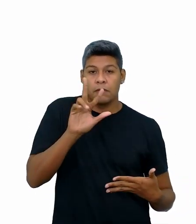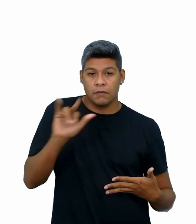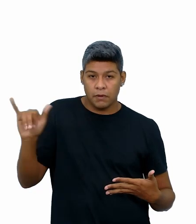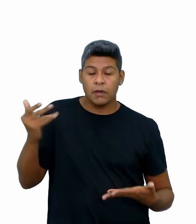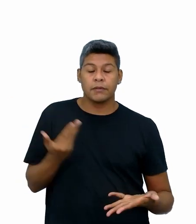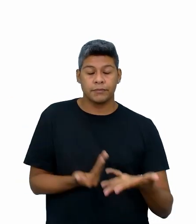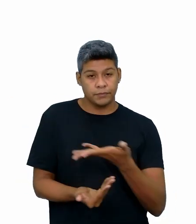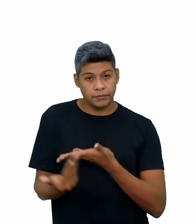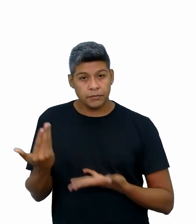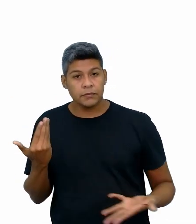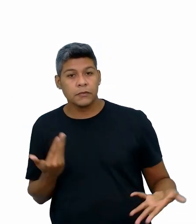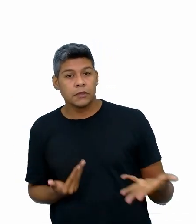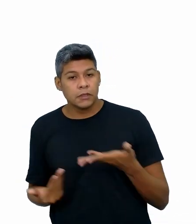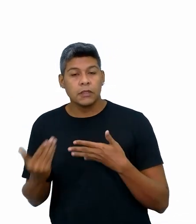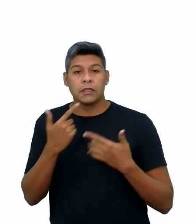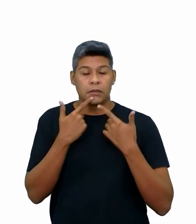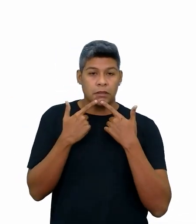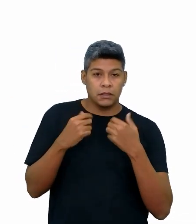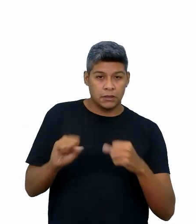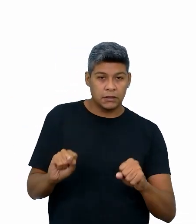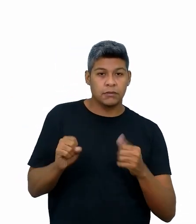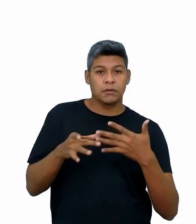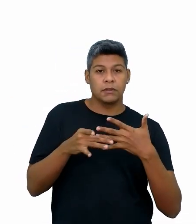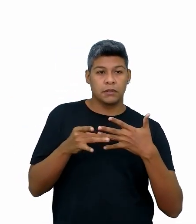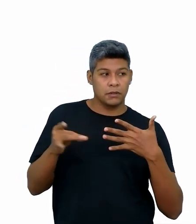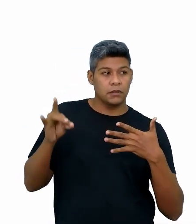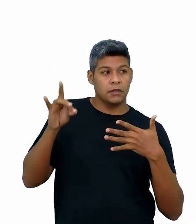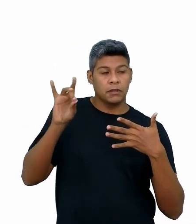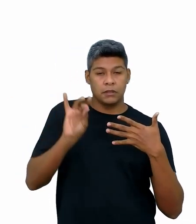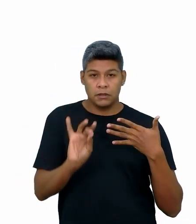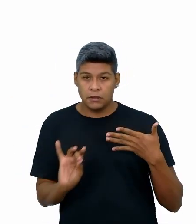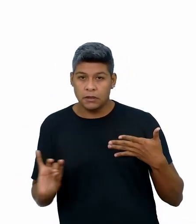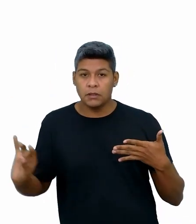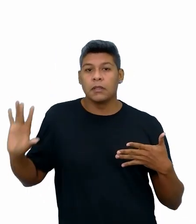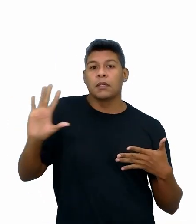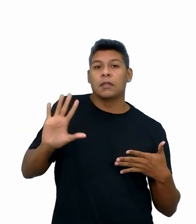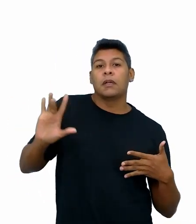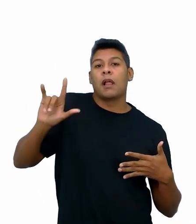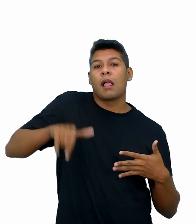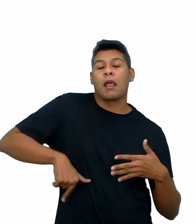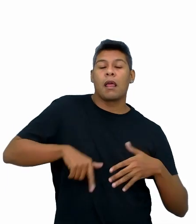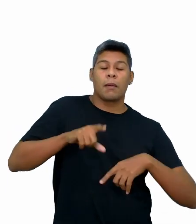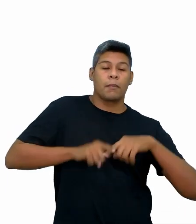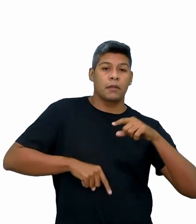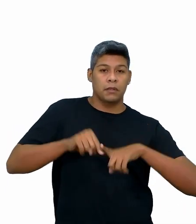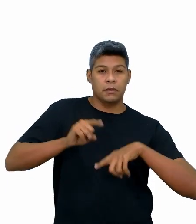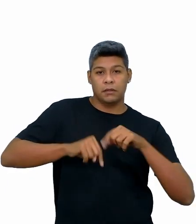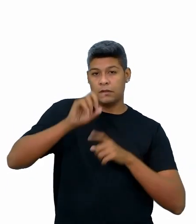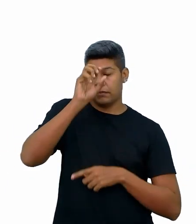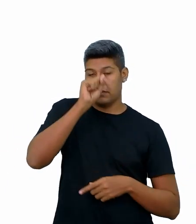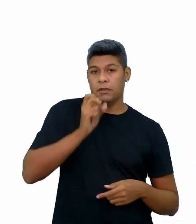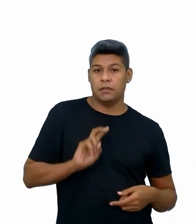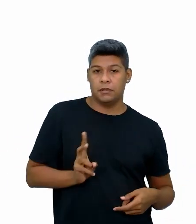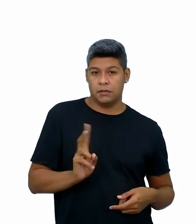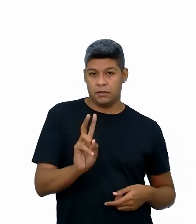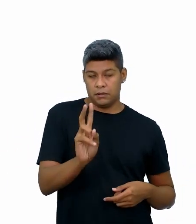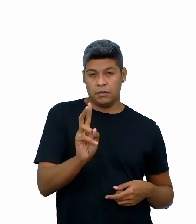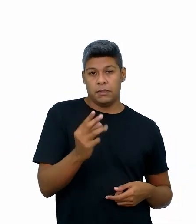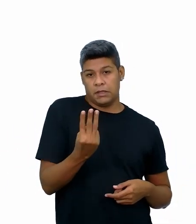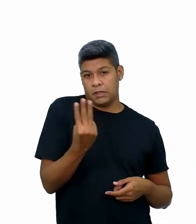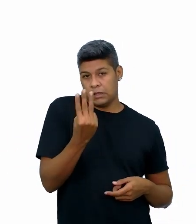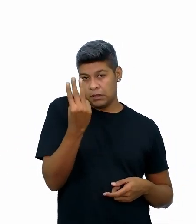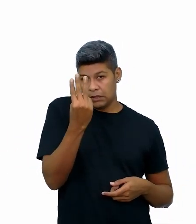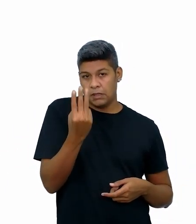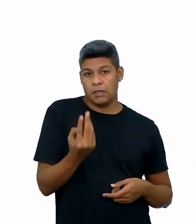essa análise, né, de linguística e semiótica nas atividades da sequência do material Aprender Sempre, da sequência 3, tá? Do